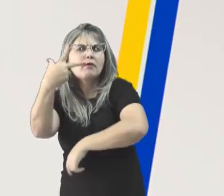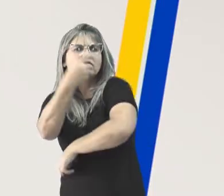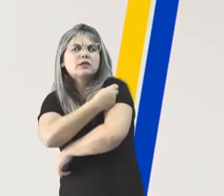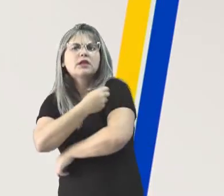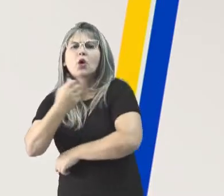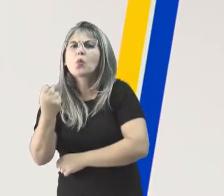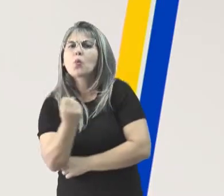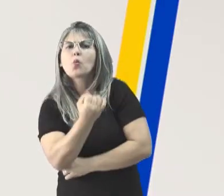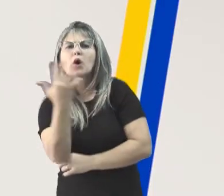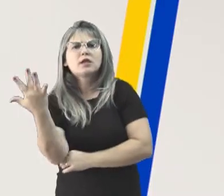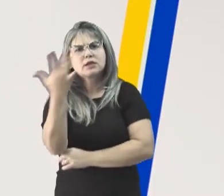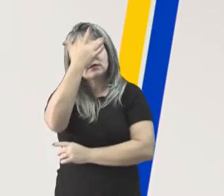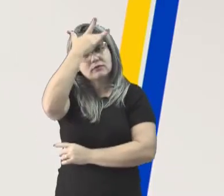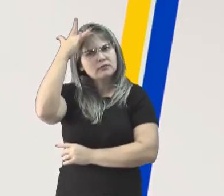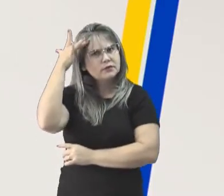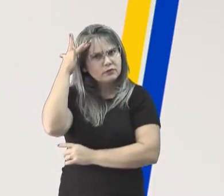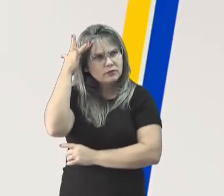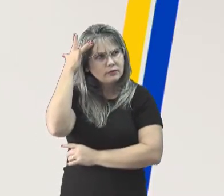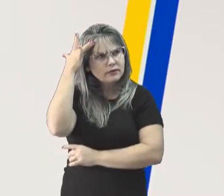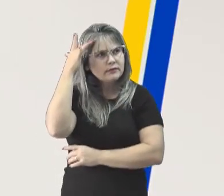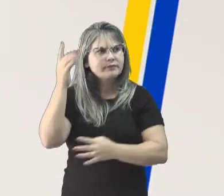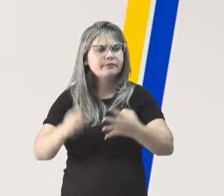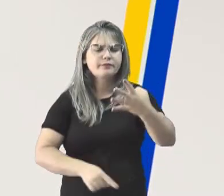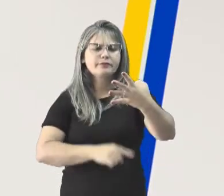144 pessoas, ou letra D,